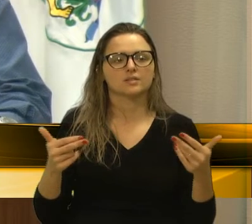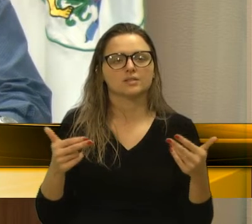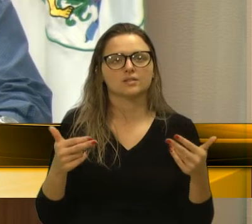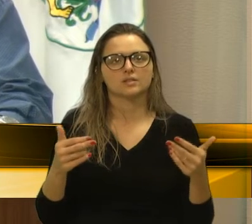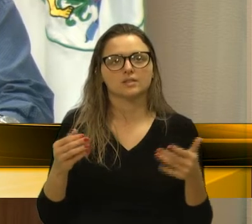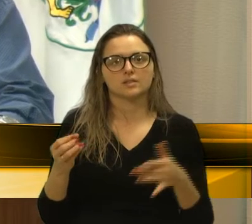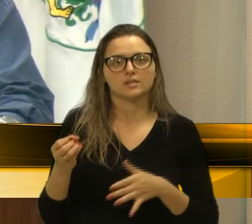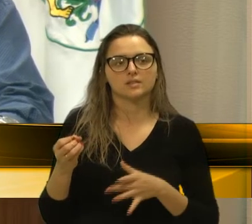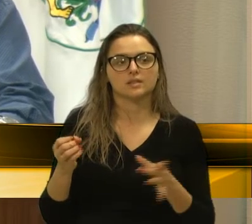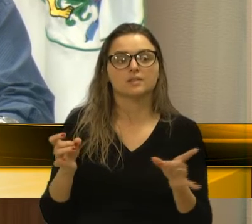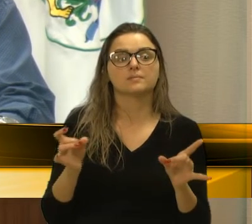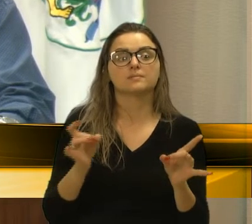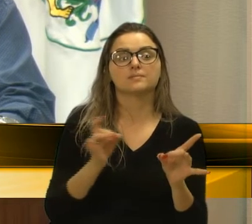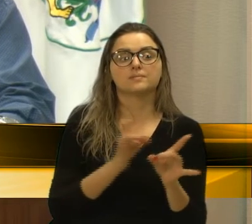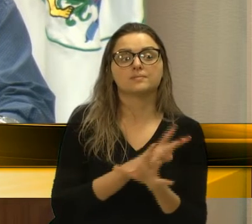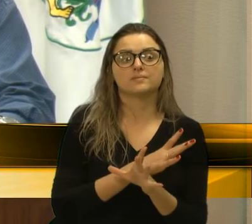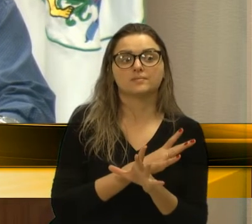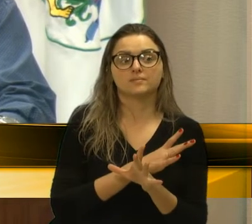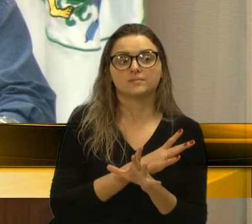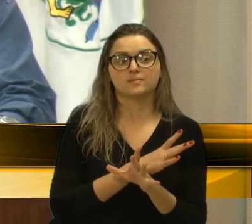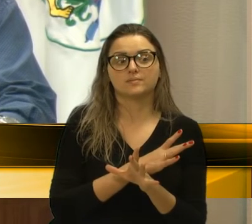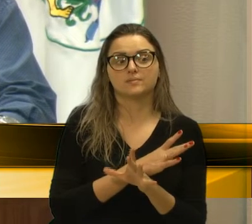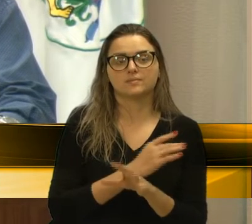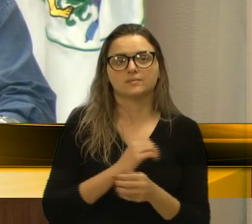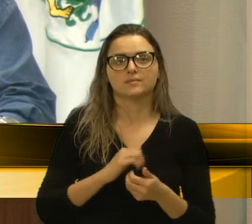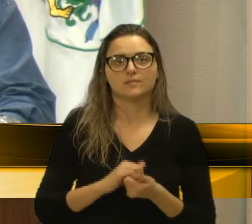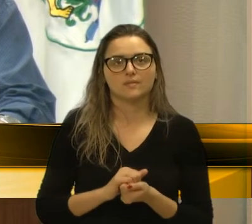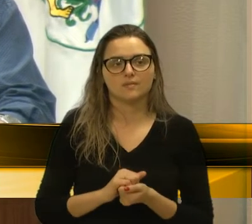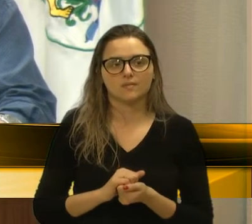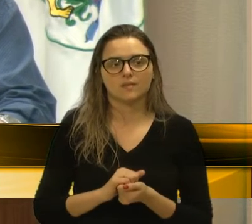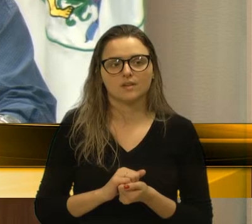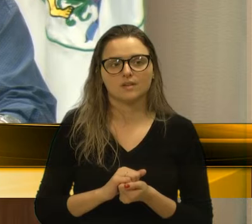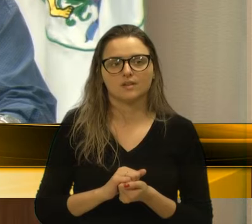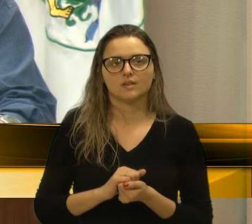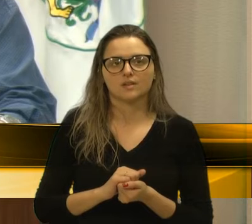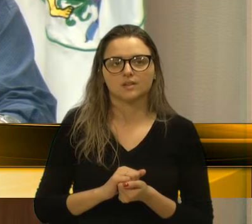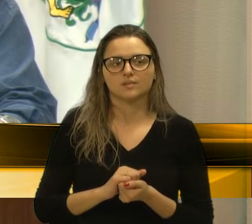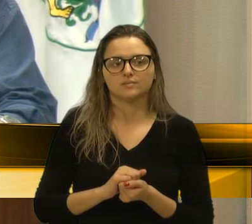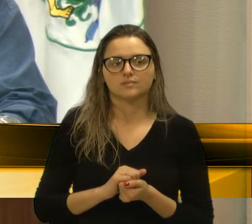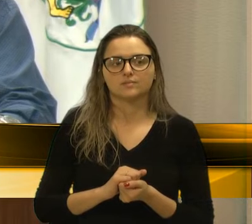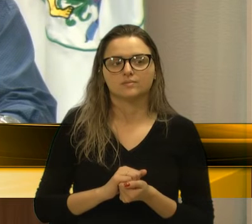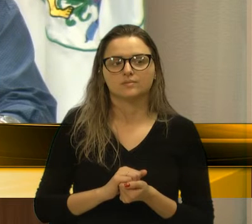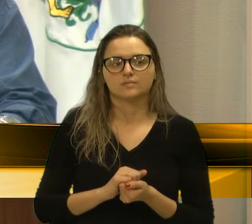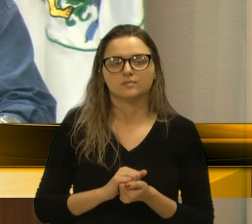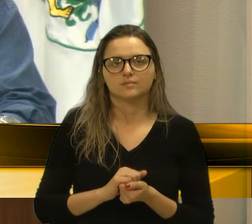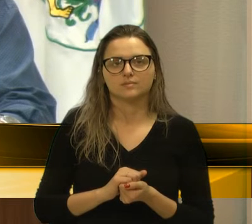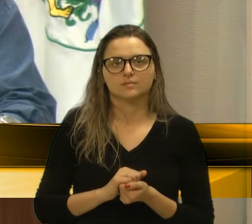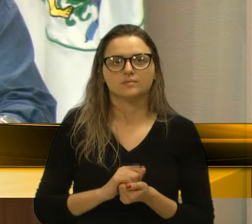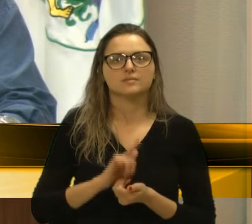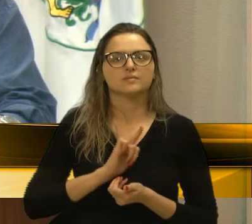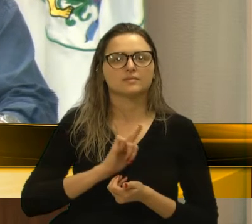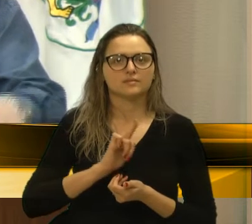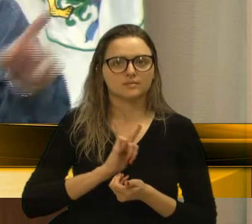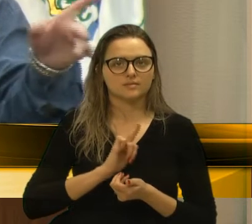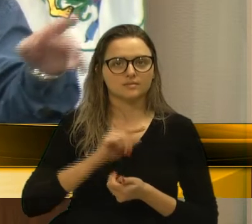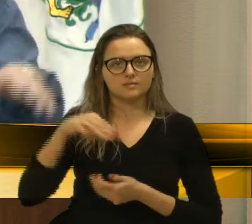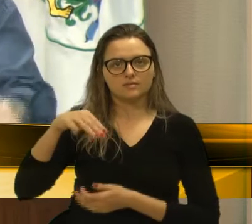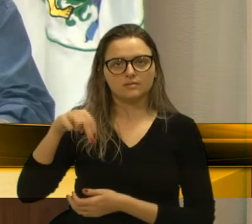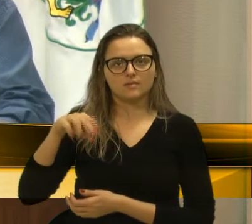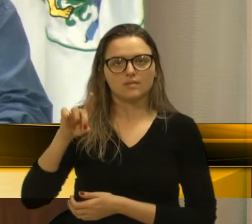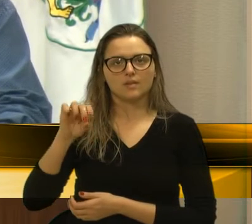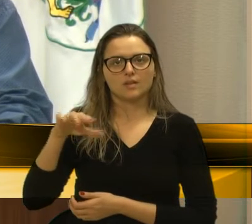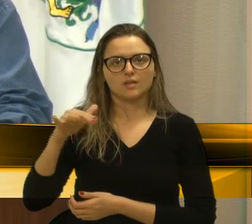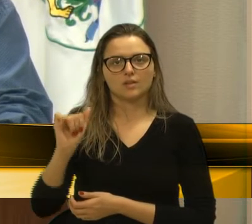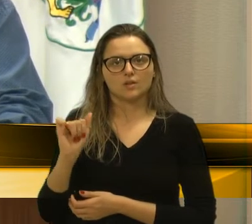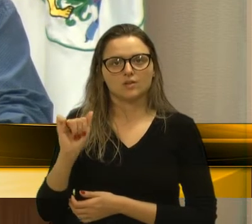chilenas, né, com aviões americanos pousando em Mendonça, aqui na